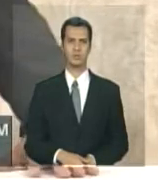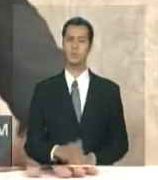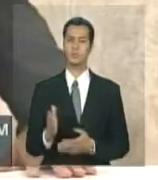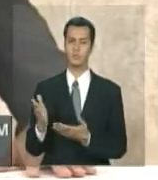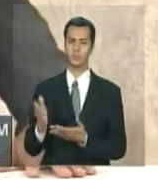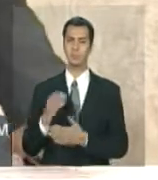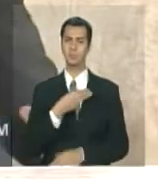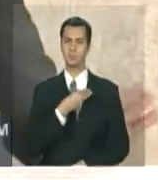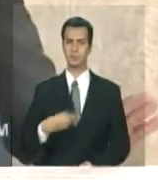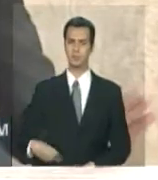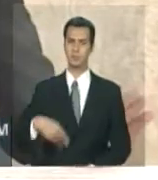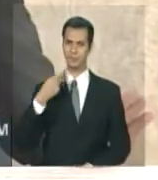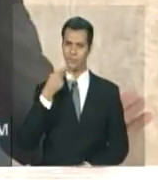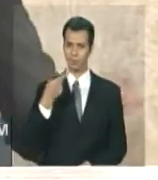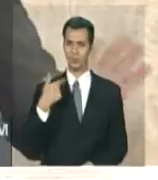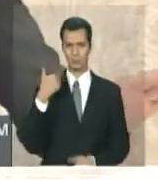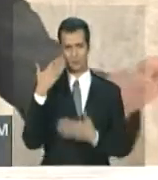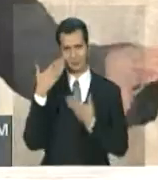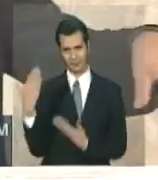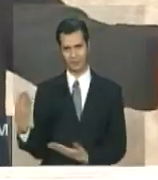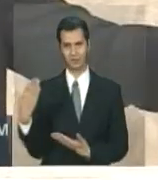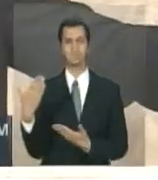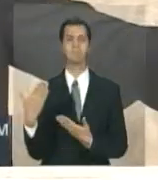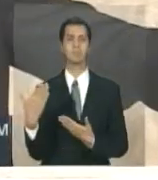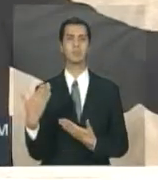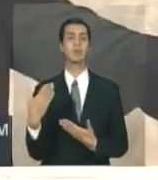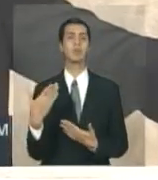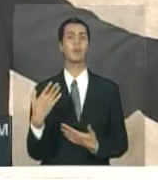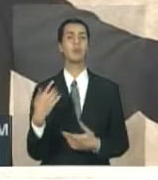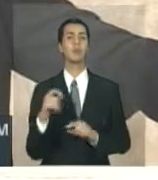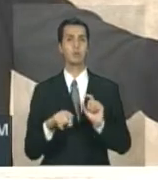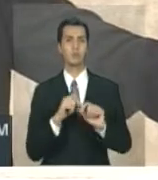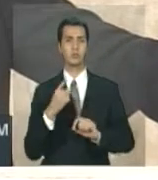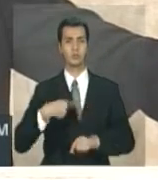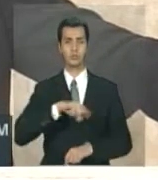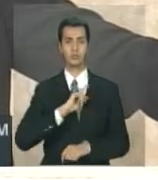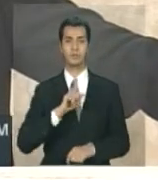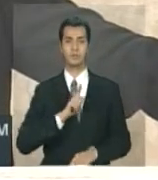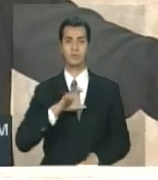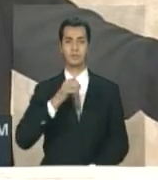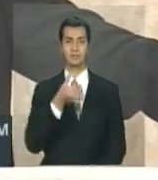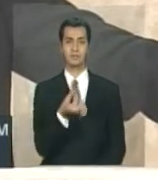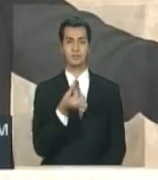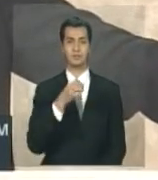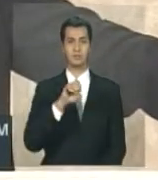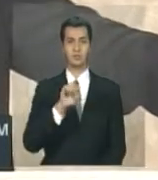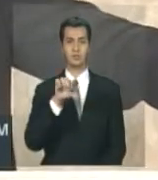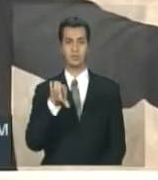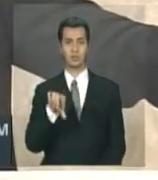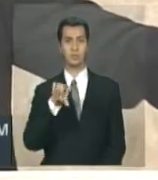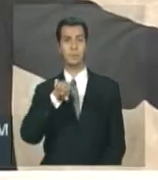nós temos 639 mil contratos segurados na região sul.